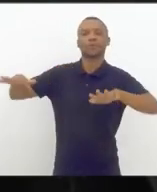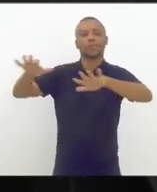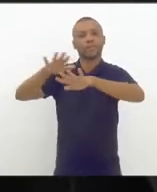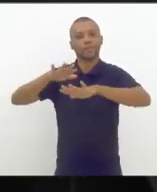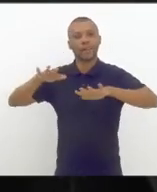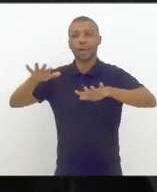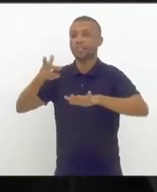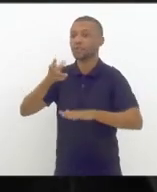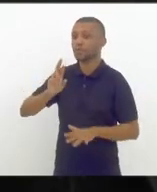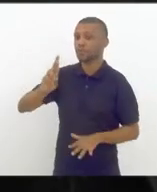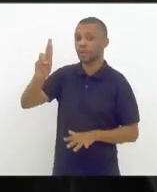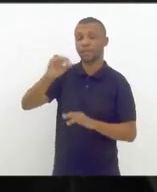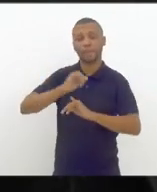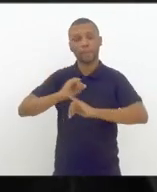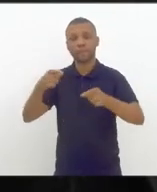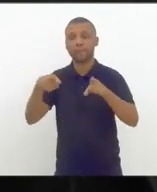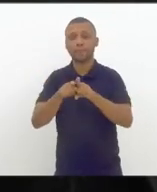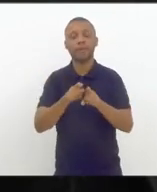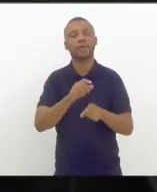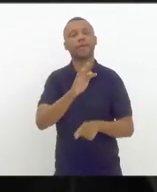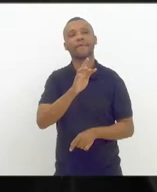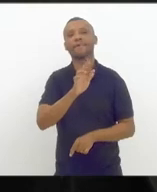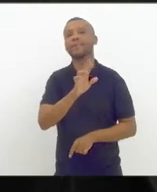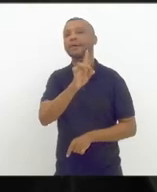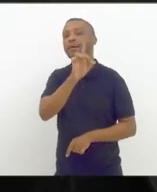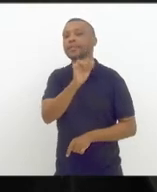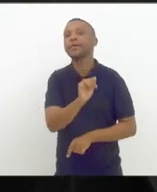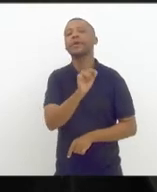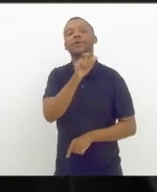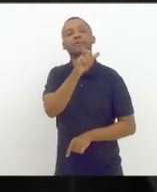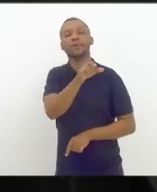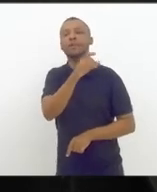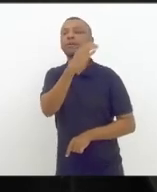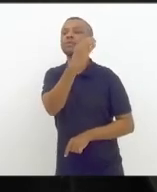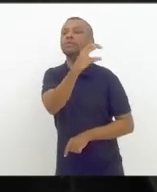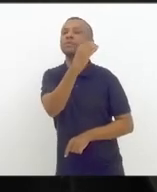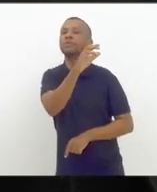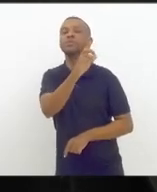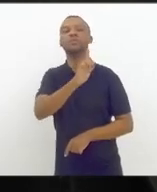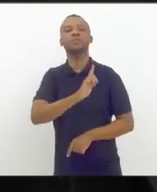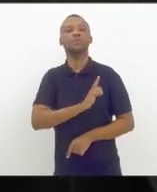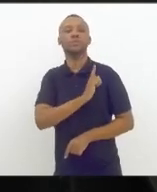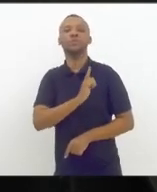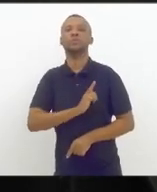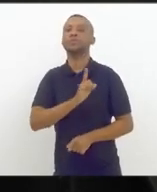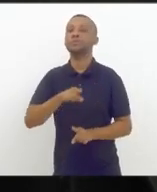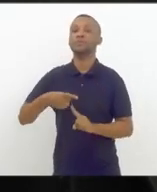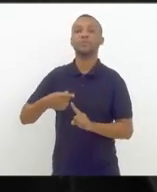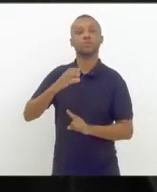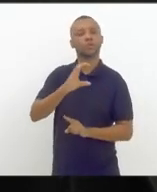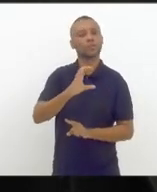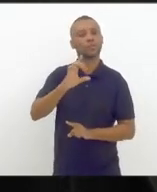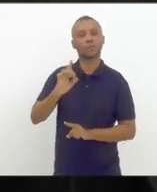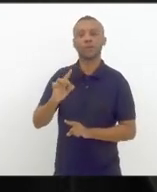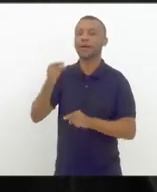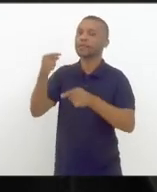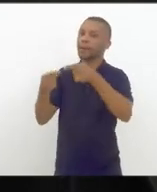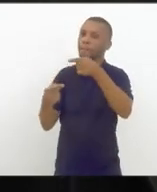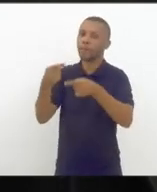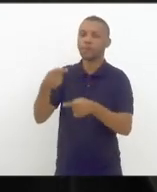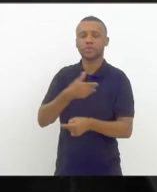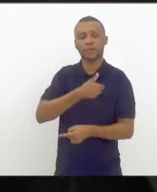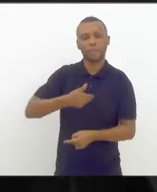e saudar também a Fernanda sixael aqui em Niterói é gestora coordenadora da das políticas